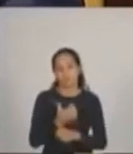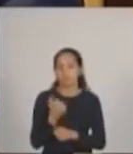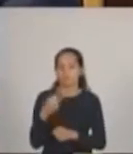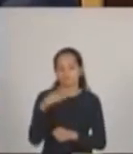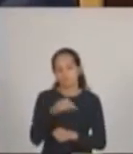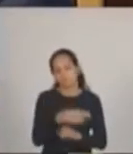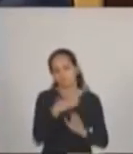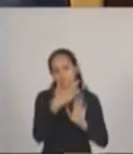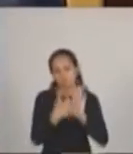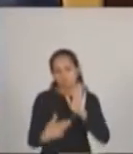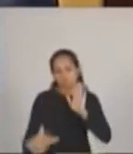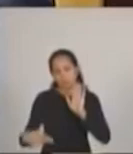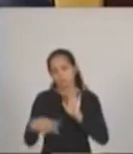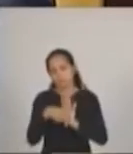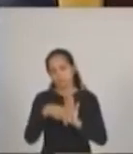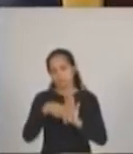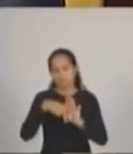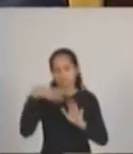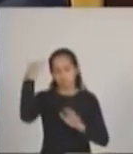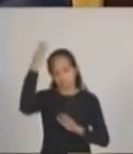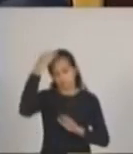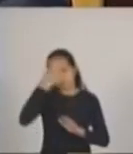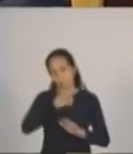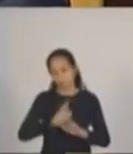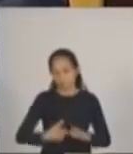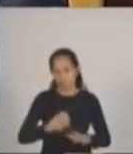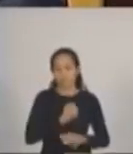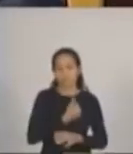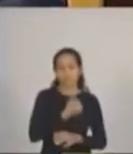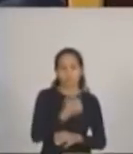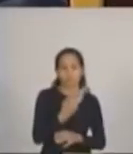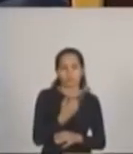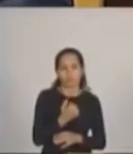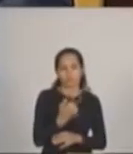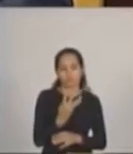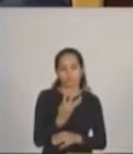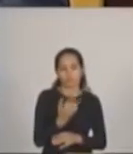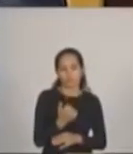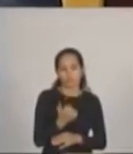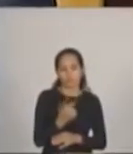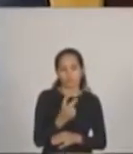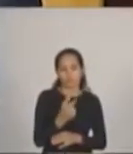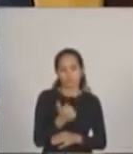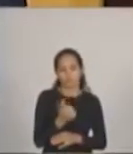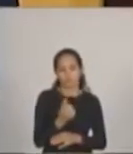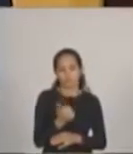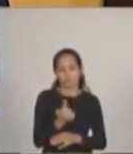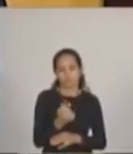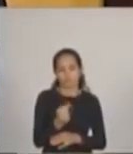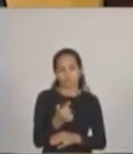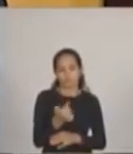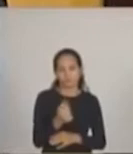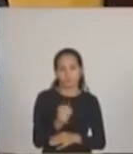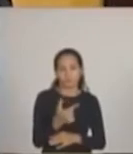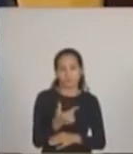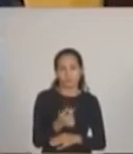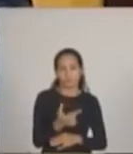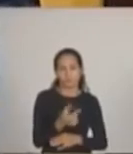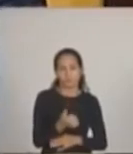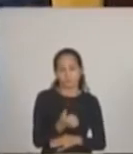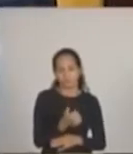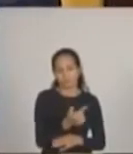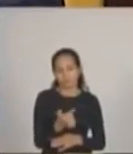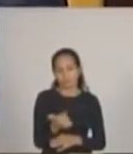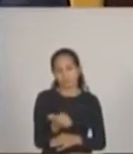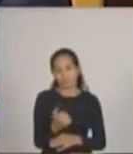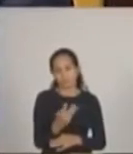do Tribunal de Justiça do Estado do Espírito Santo, números 13, 14, 15, 16, 17, 18, 19, 20, 21, 22,